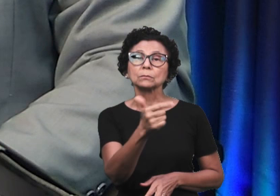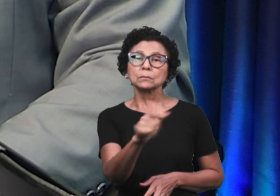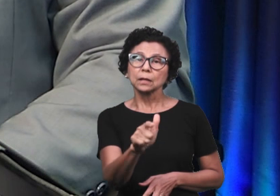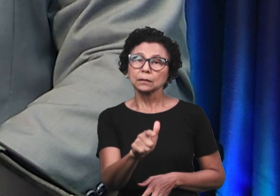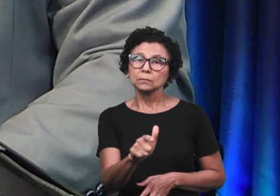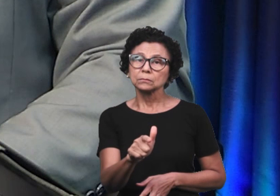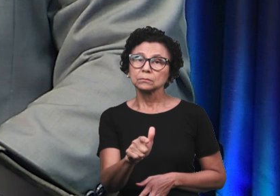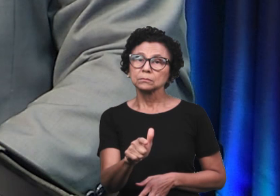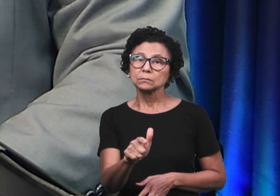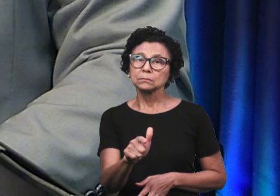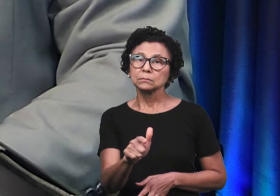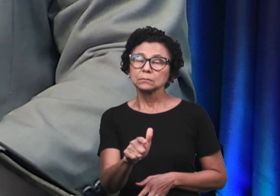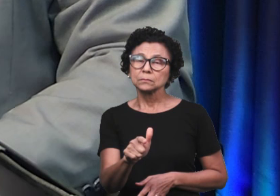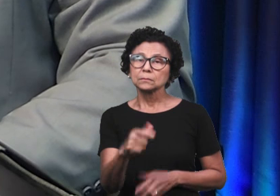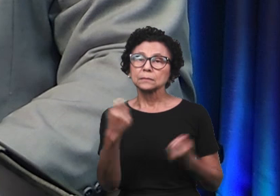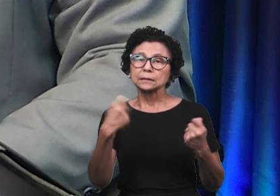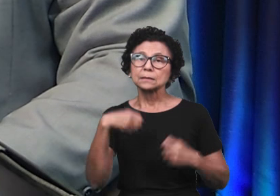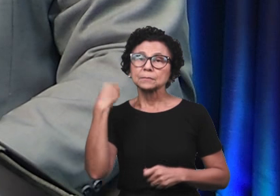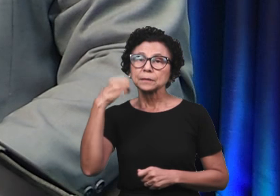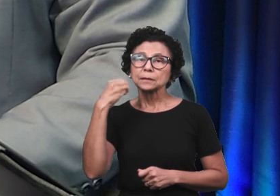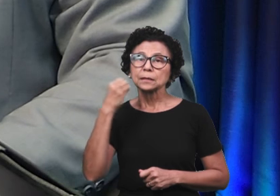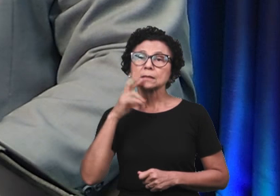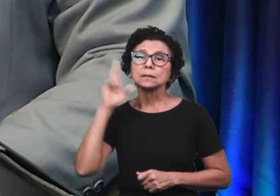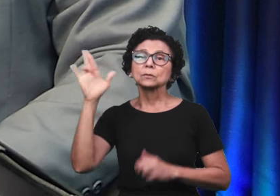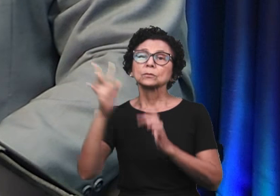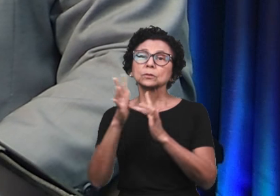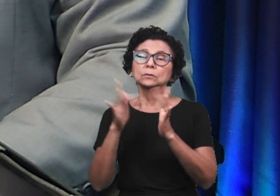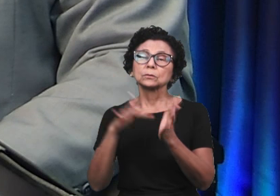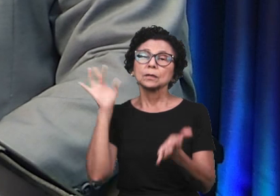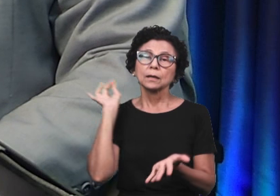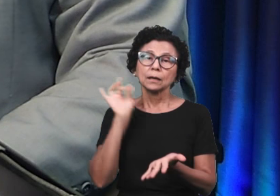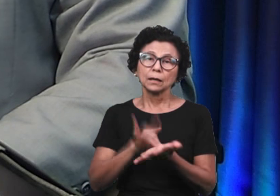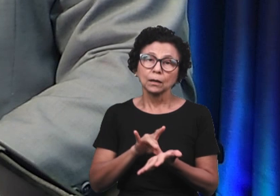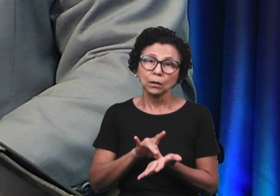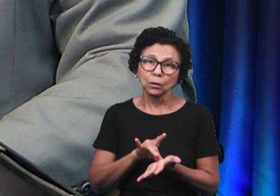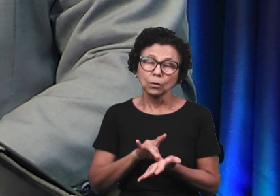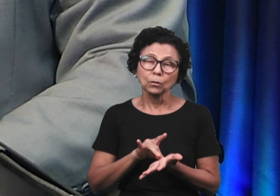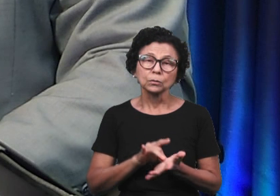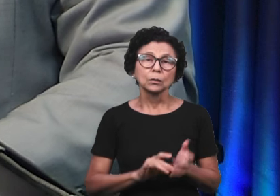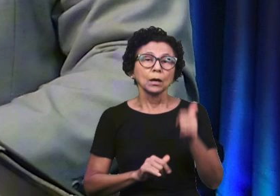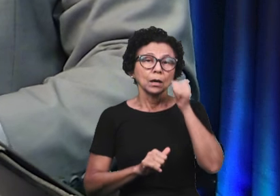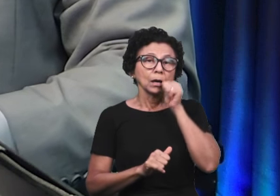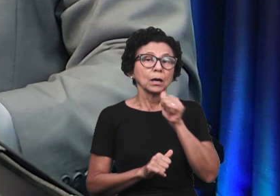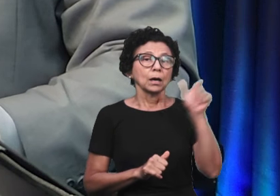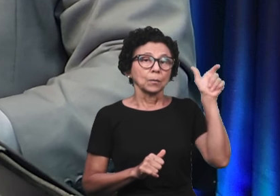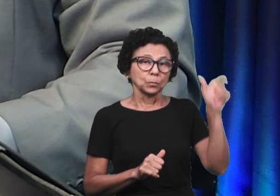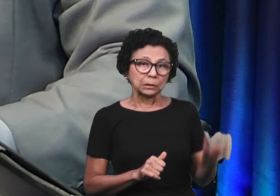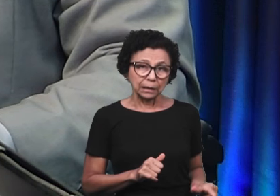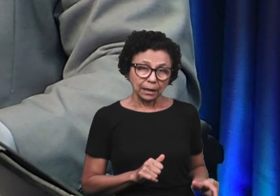vivo. A experiência de salvação de Maria, né? O seu